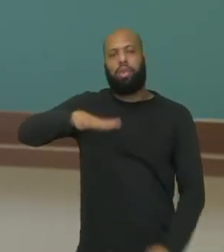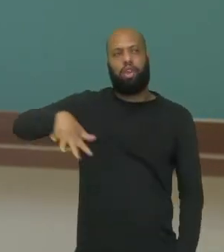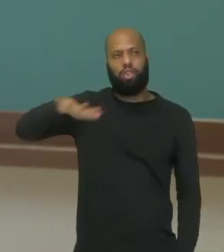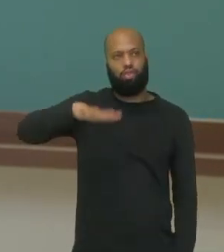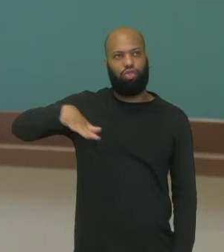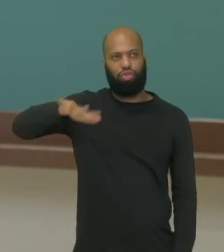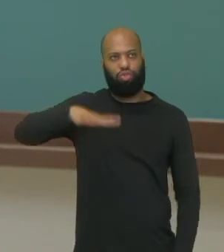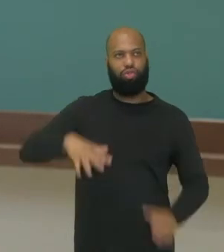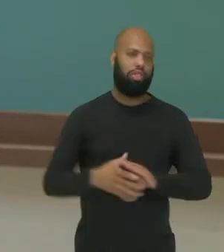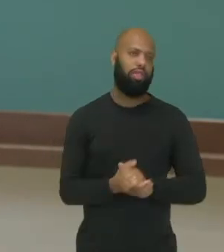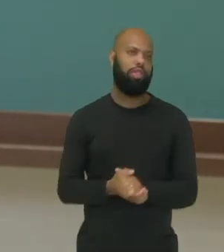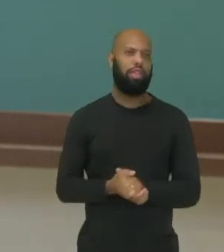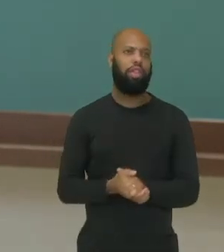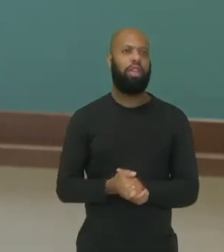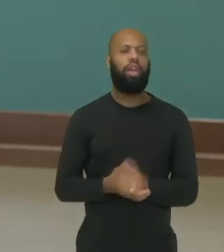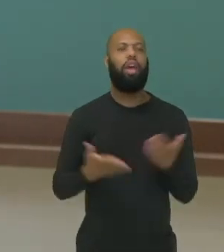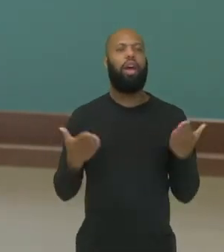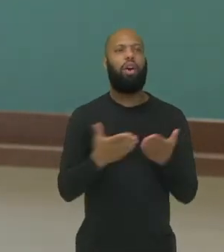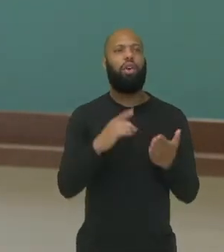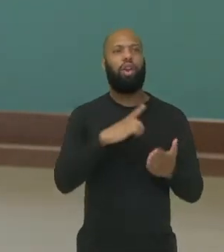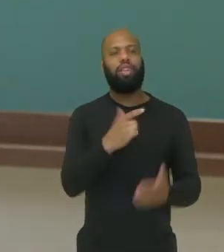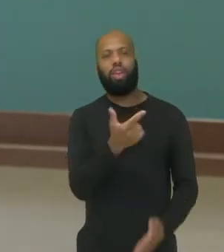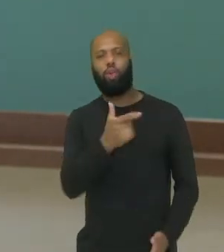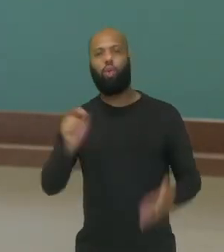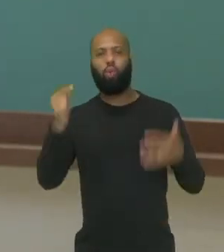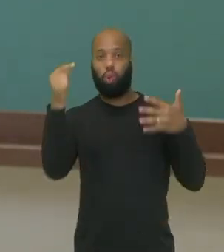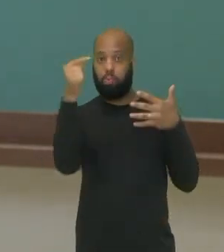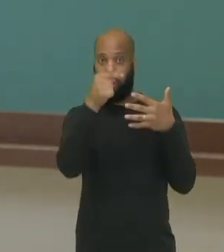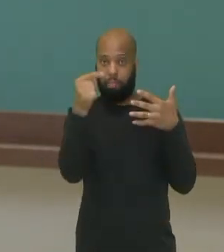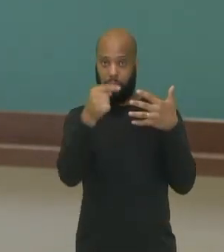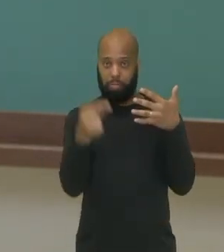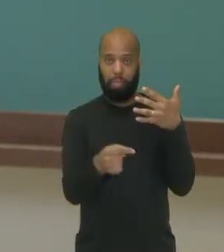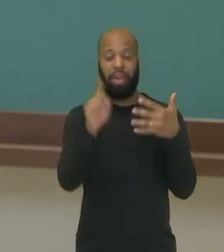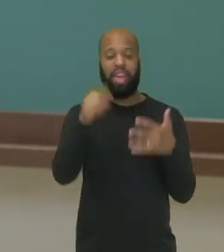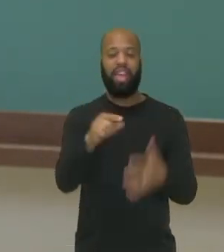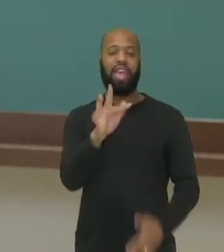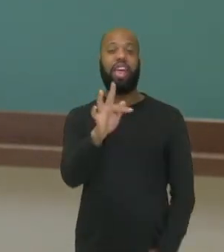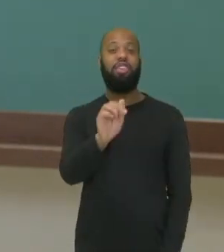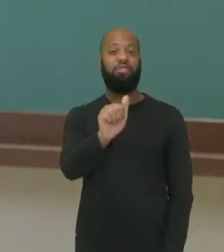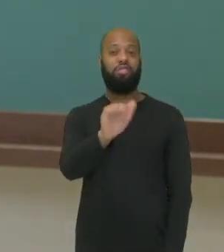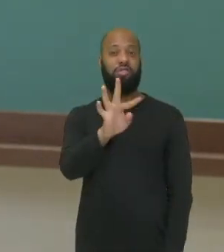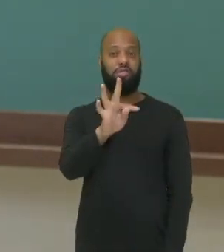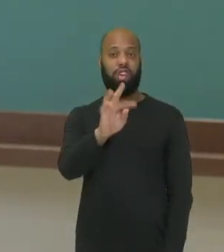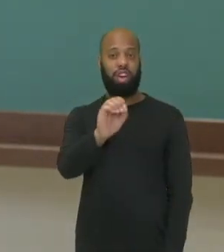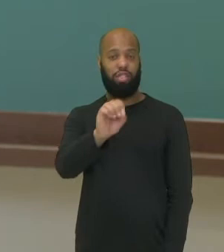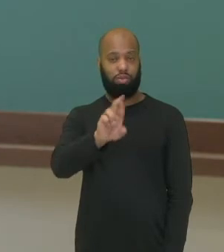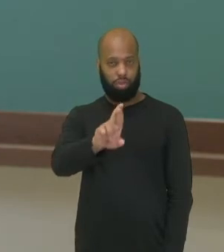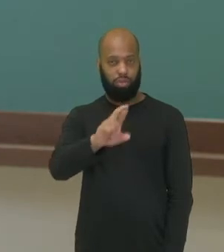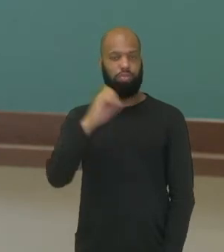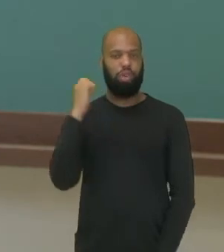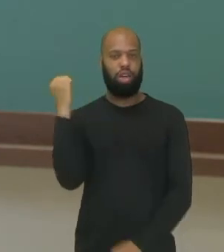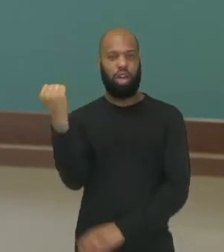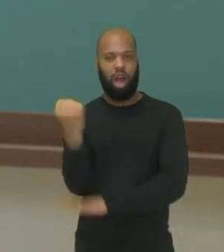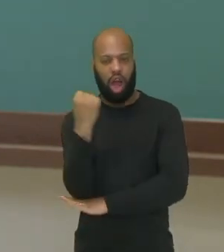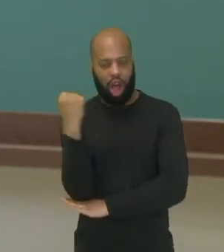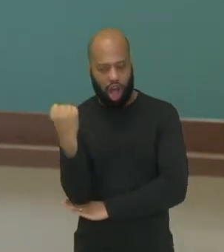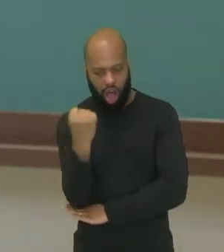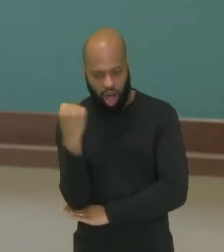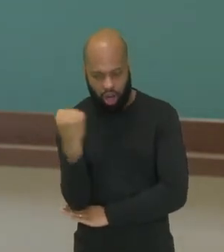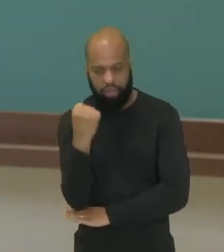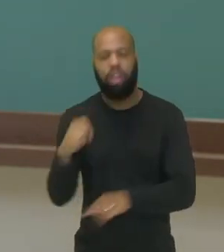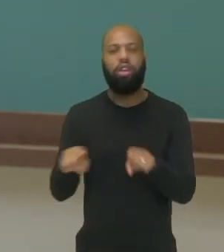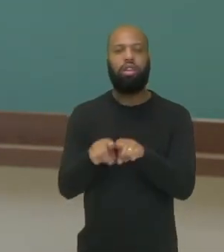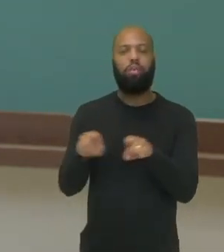Ok? Muito bem, gente, um outro fator muito grave dentre os